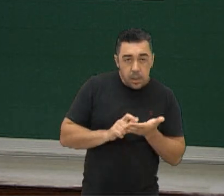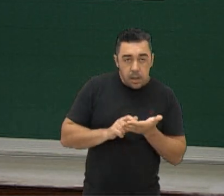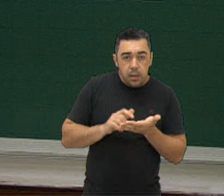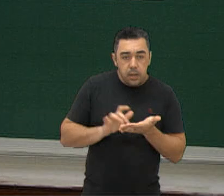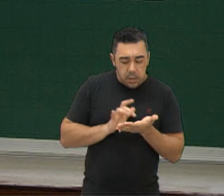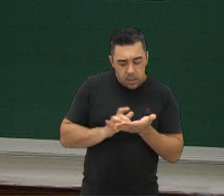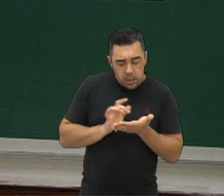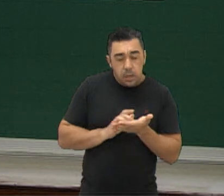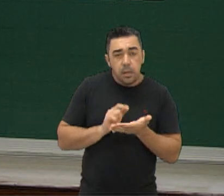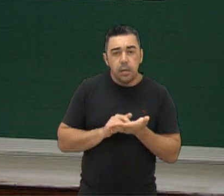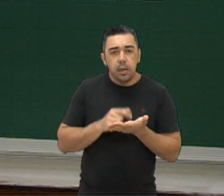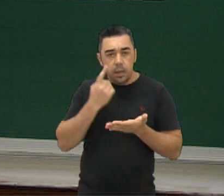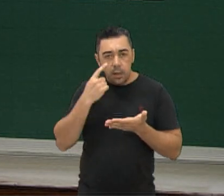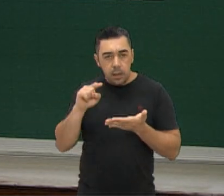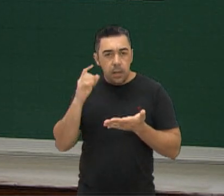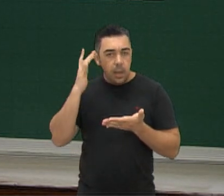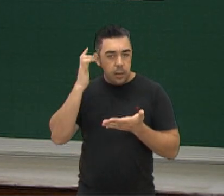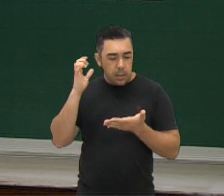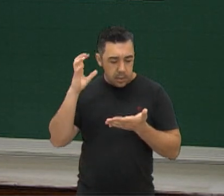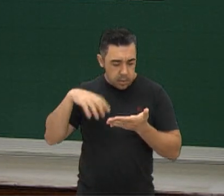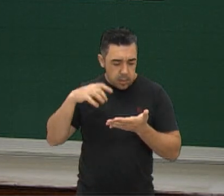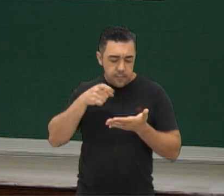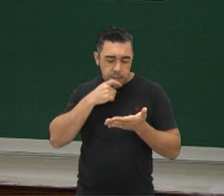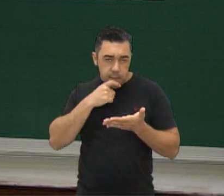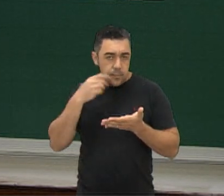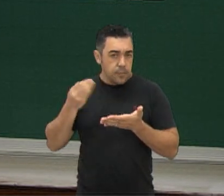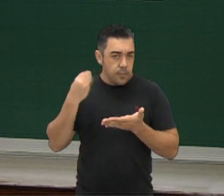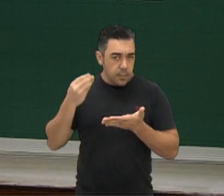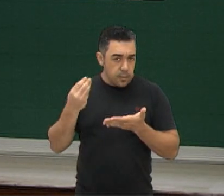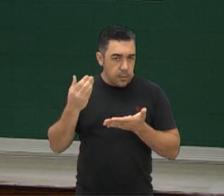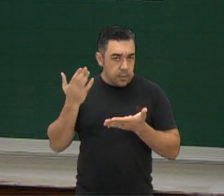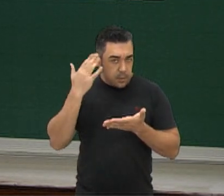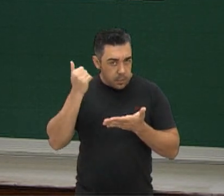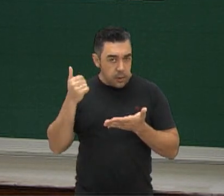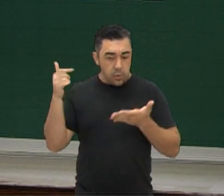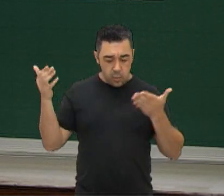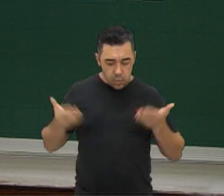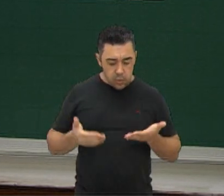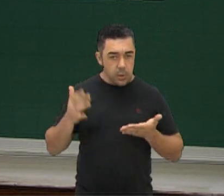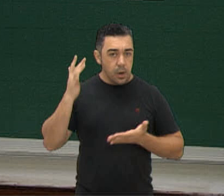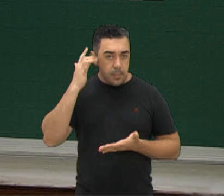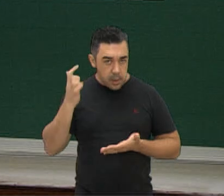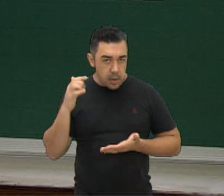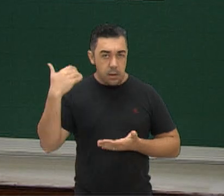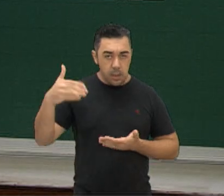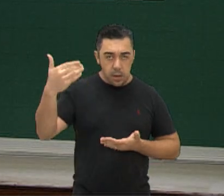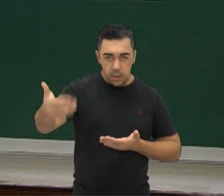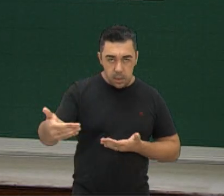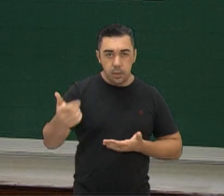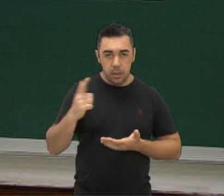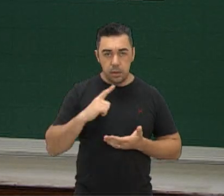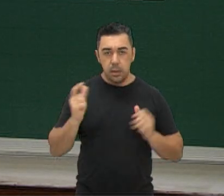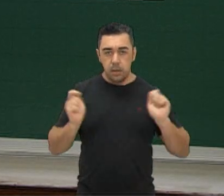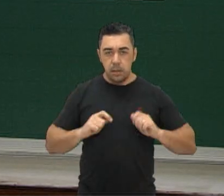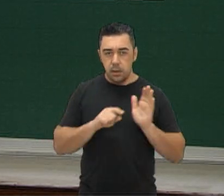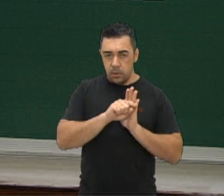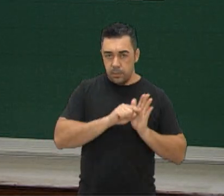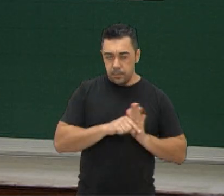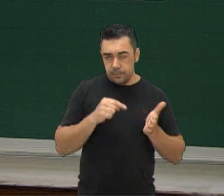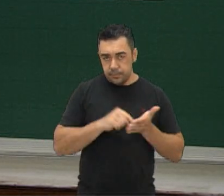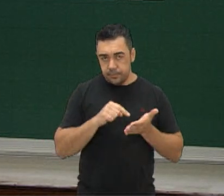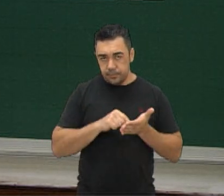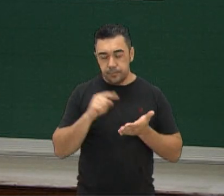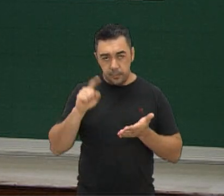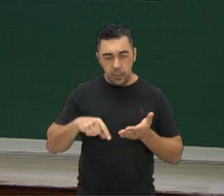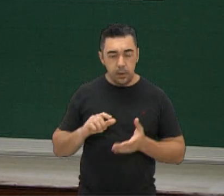podemos buscar na internet a previsão do tempo para hoje, para amanhã, ou enfim, né? Podemos buscar as previsões